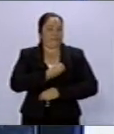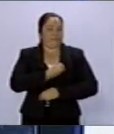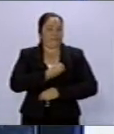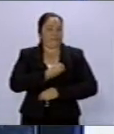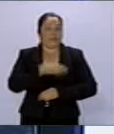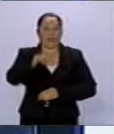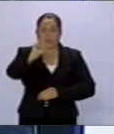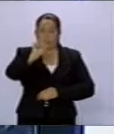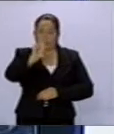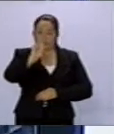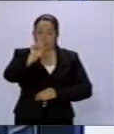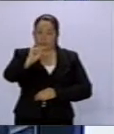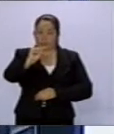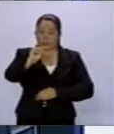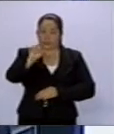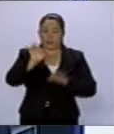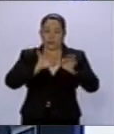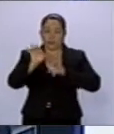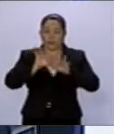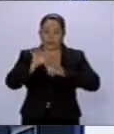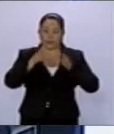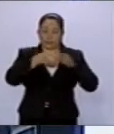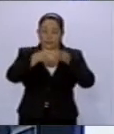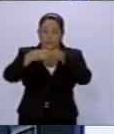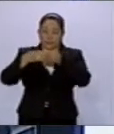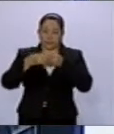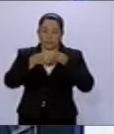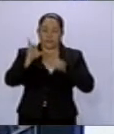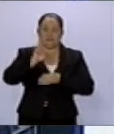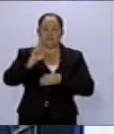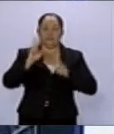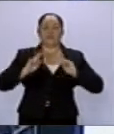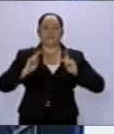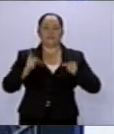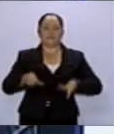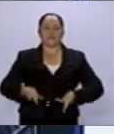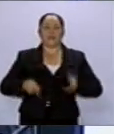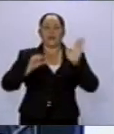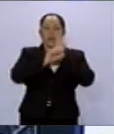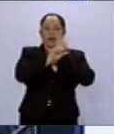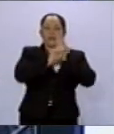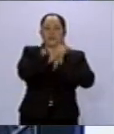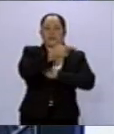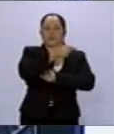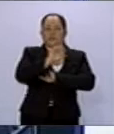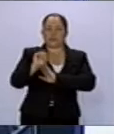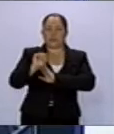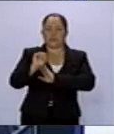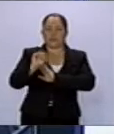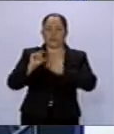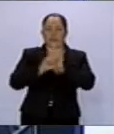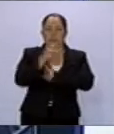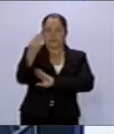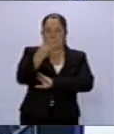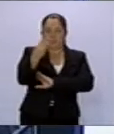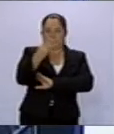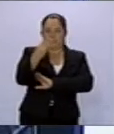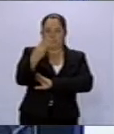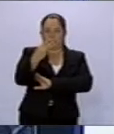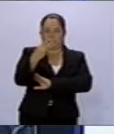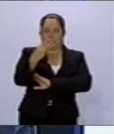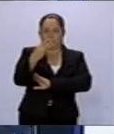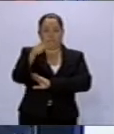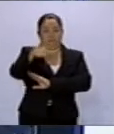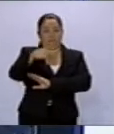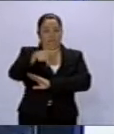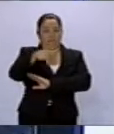do sujo ordenar a formação de recursos humanos do sistema de saúde tá lá no artigo 200 inciso terceiro o que o estado brasileiro